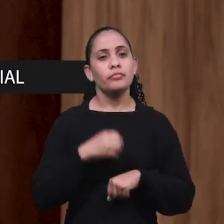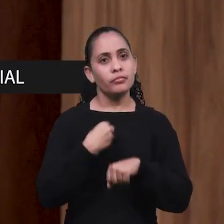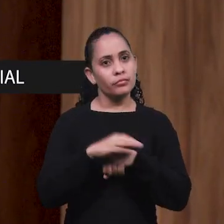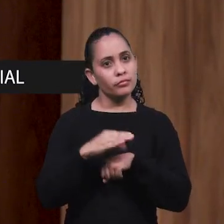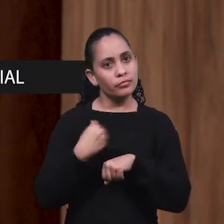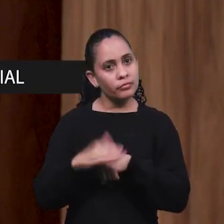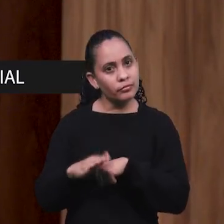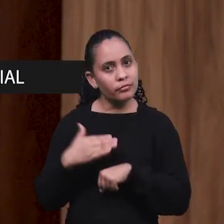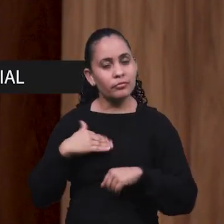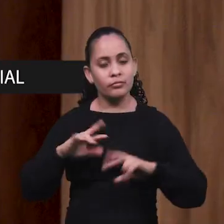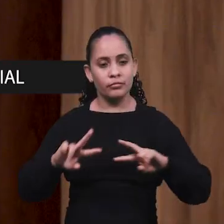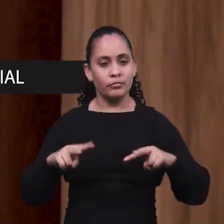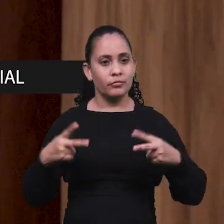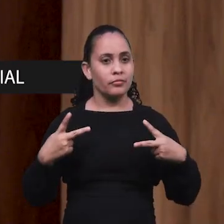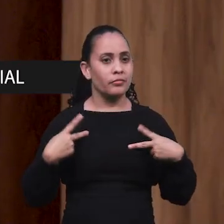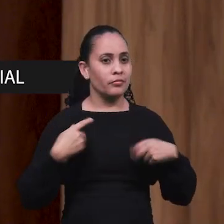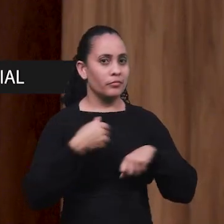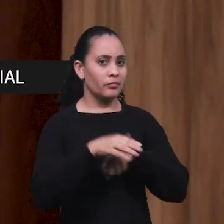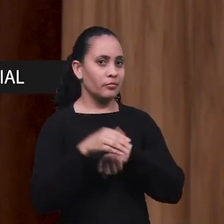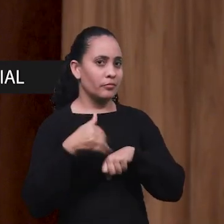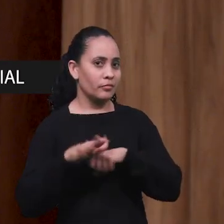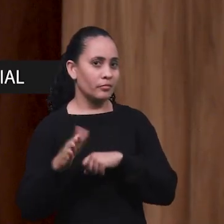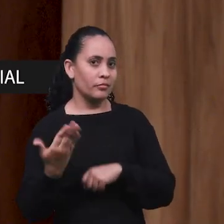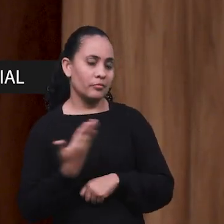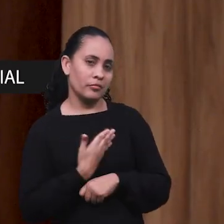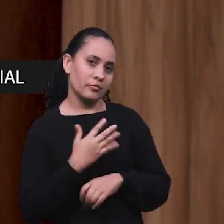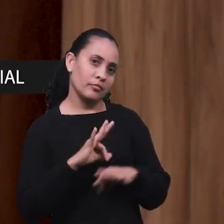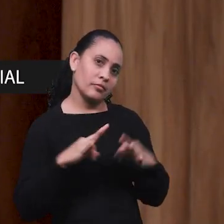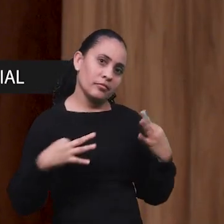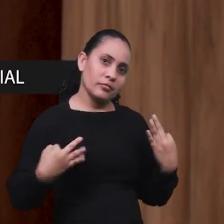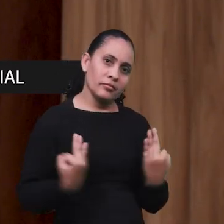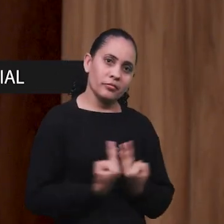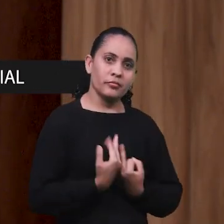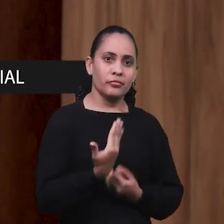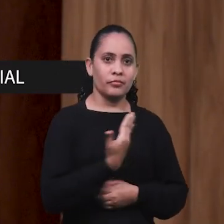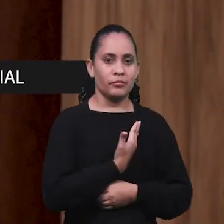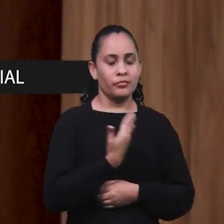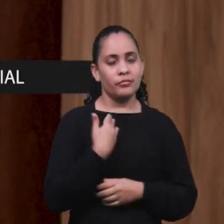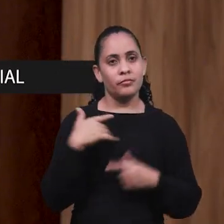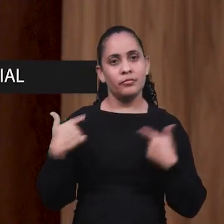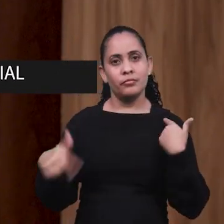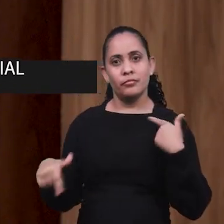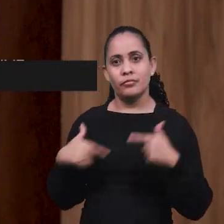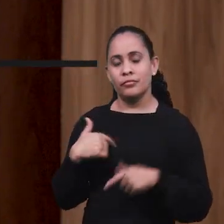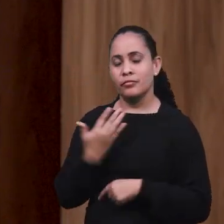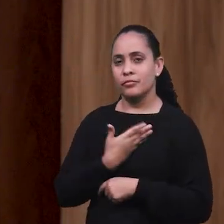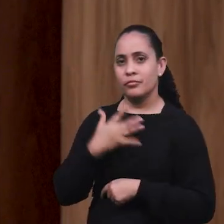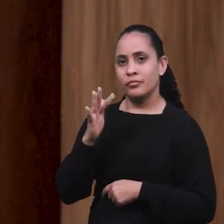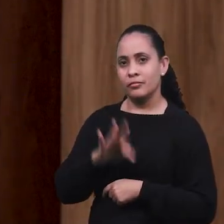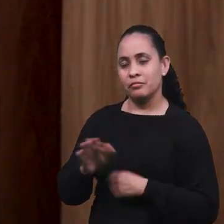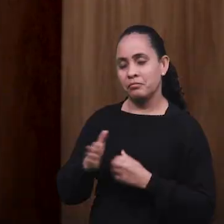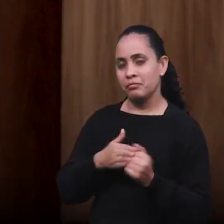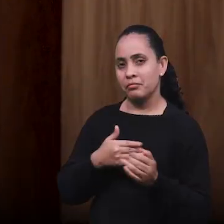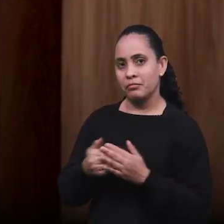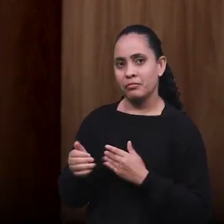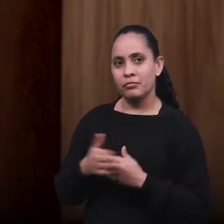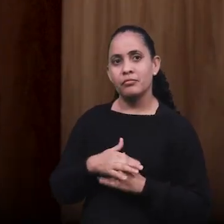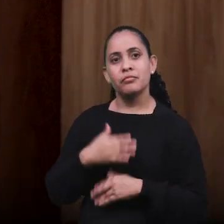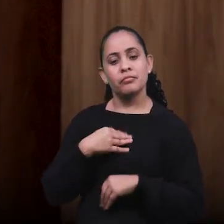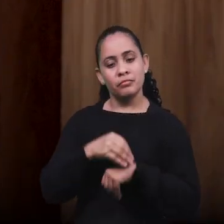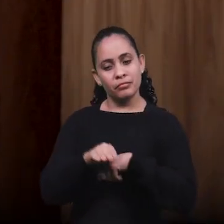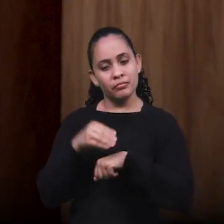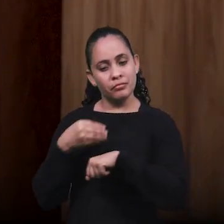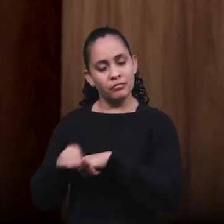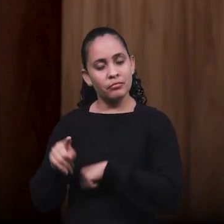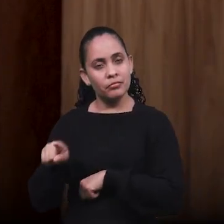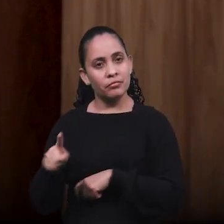Então, compartilhe o link com essas pessoas, mande para o seu parente, para o seu vizinho, para o seu amigo, seu colega de trabalho, seu colega na faculdade, não